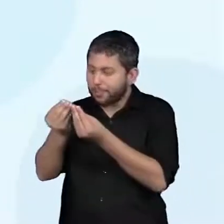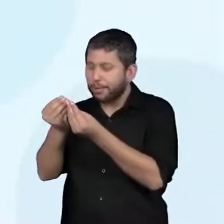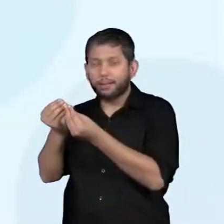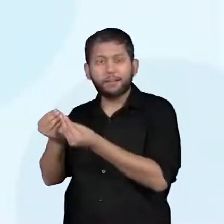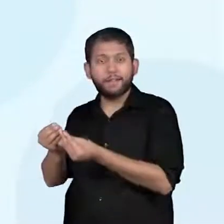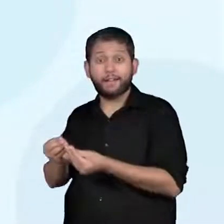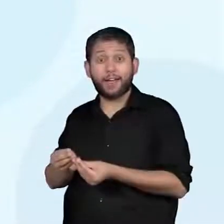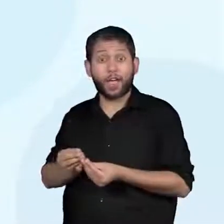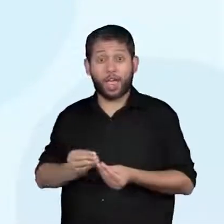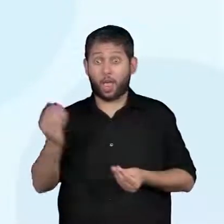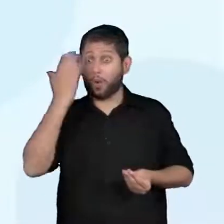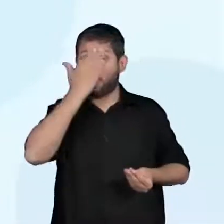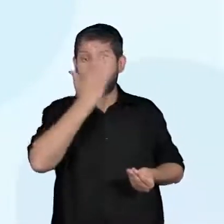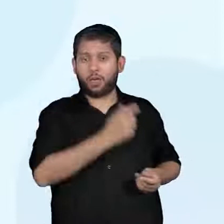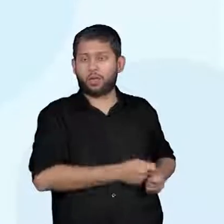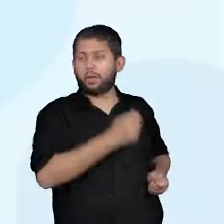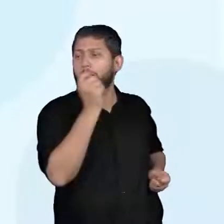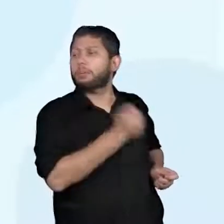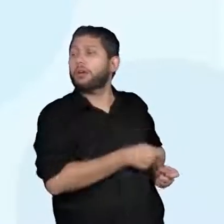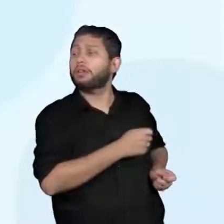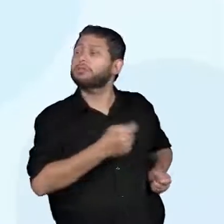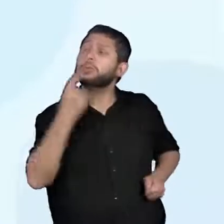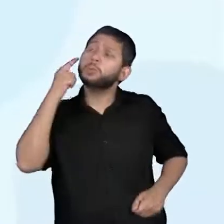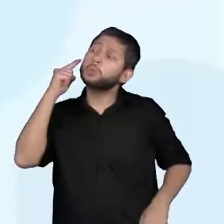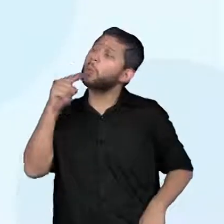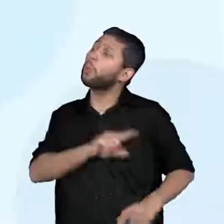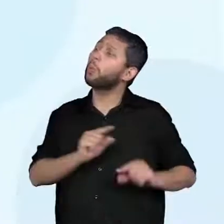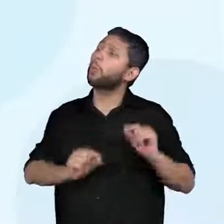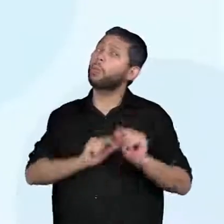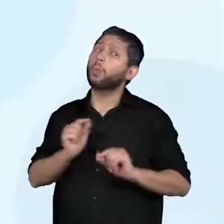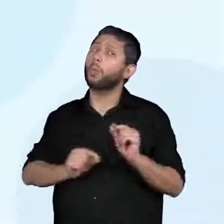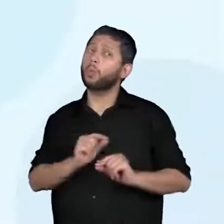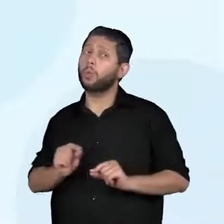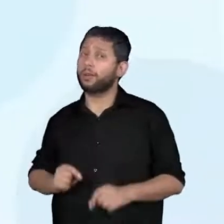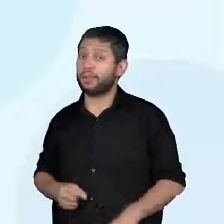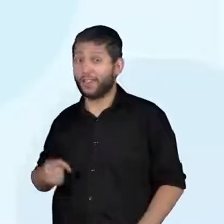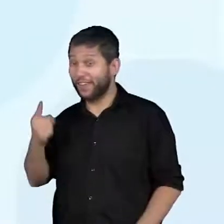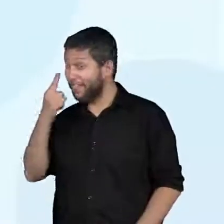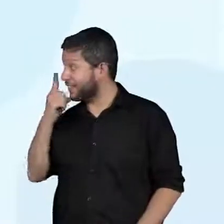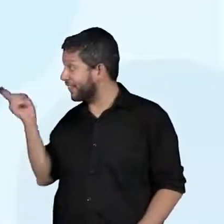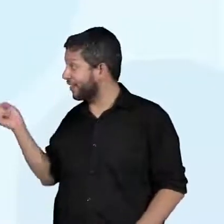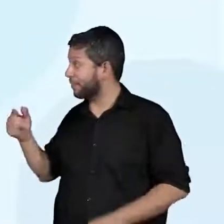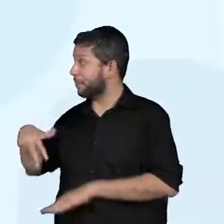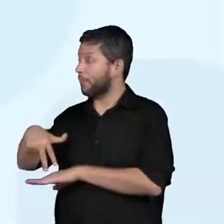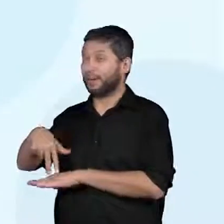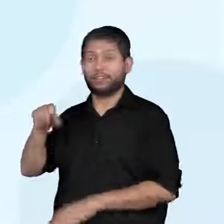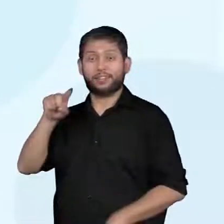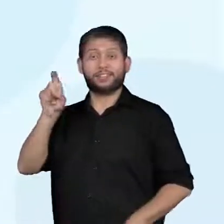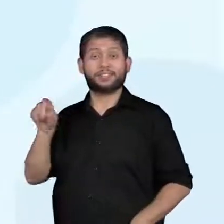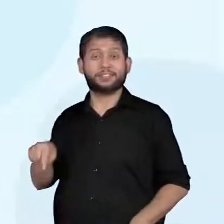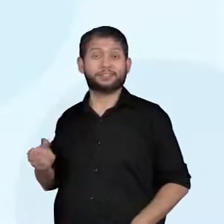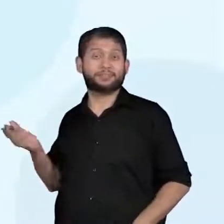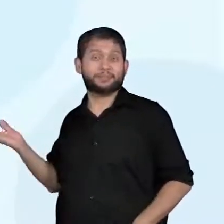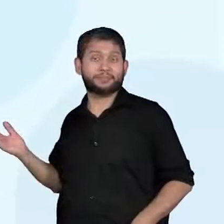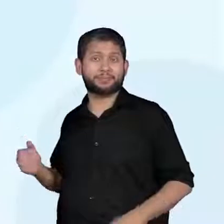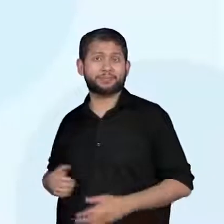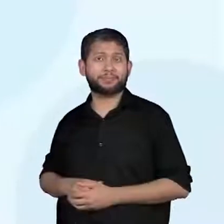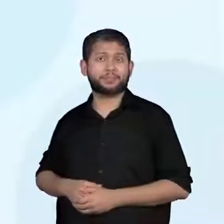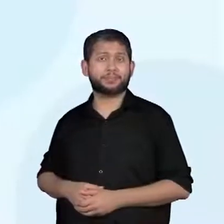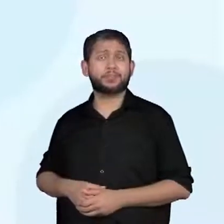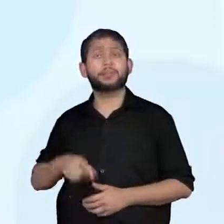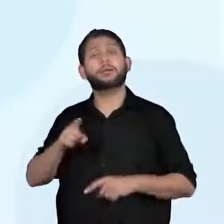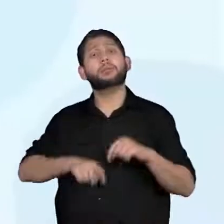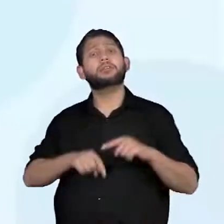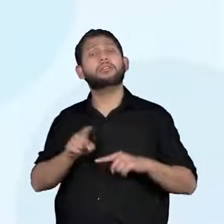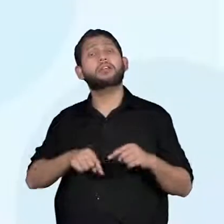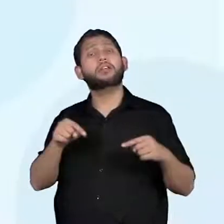aberta, não é? Um bonequinho aqui também pensando, junto com um ponto de interrogação. E aí? Qual será o material